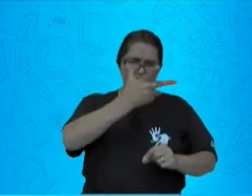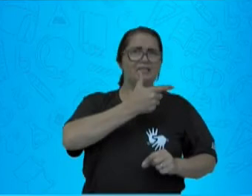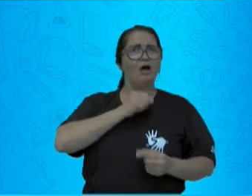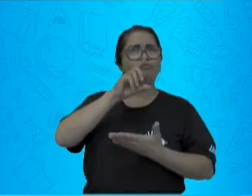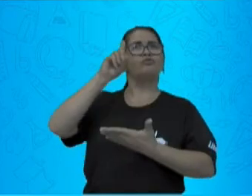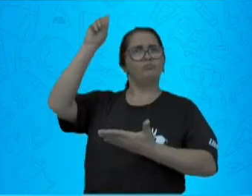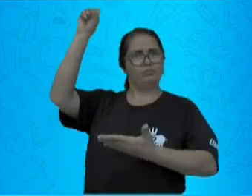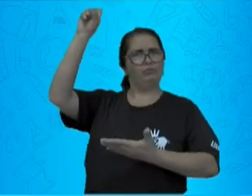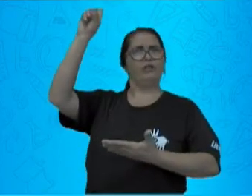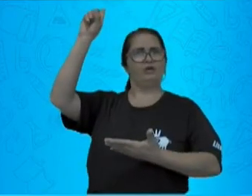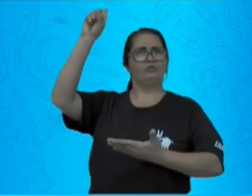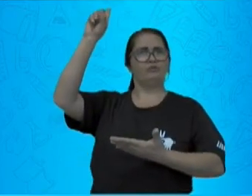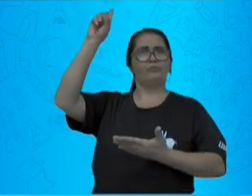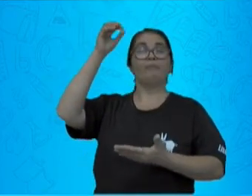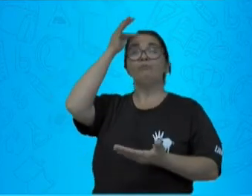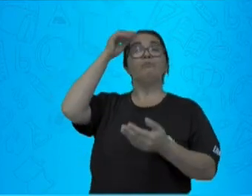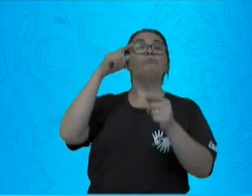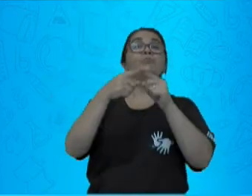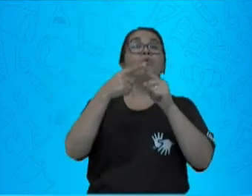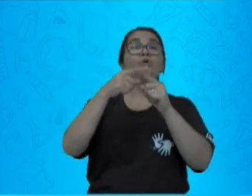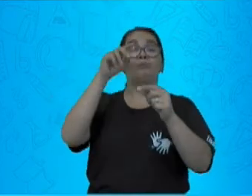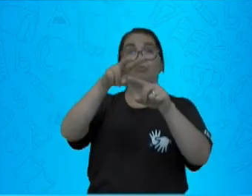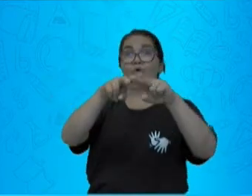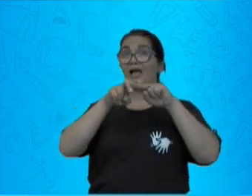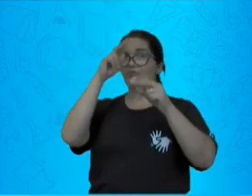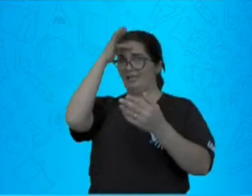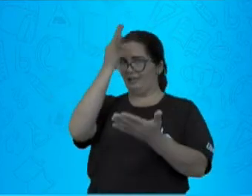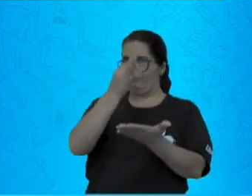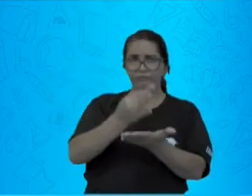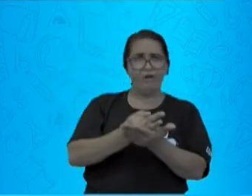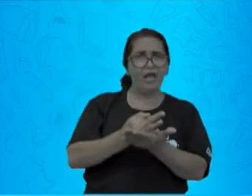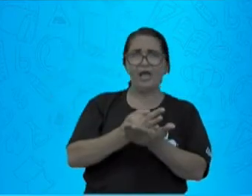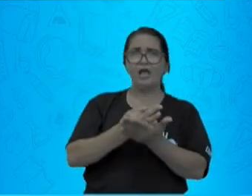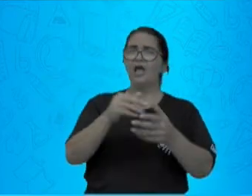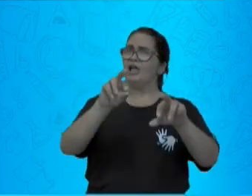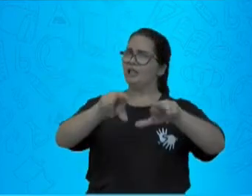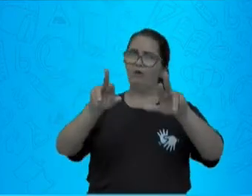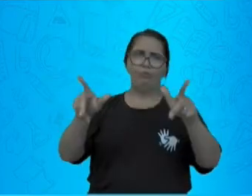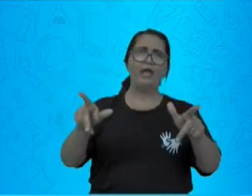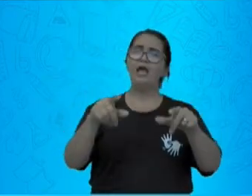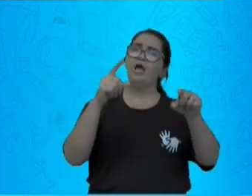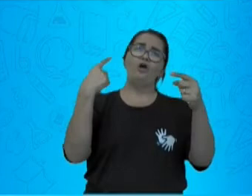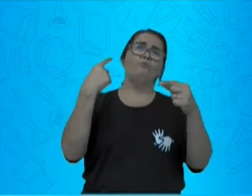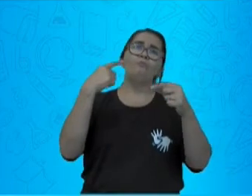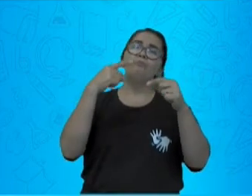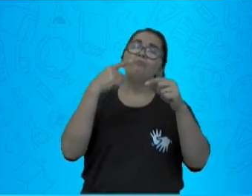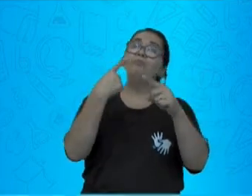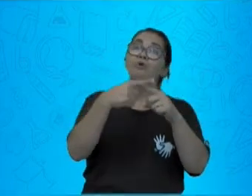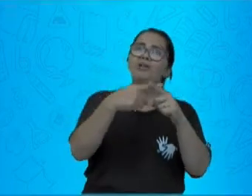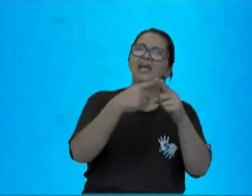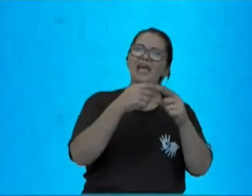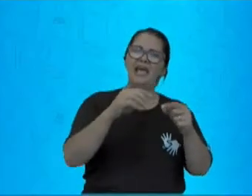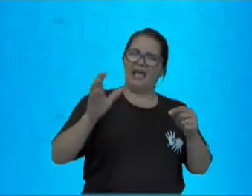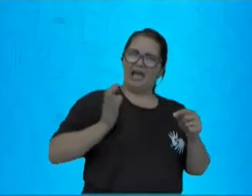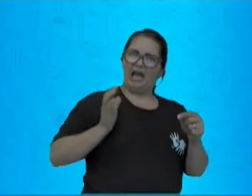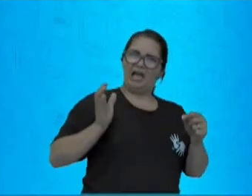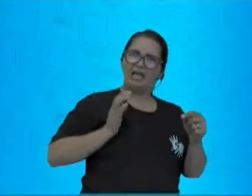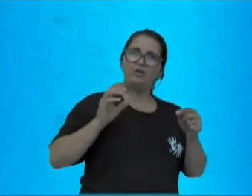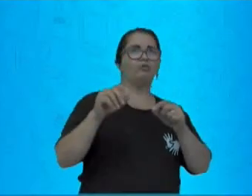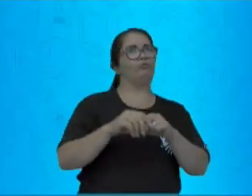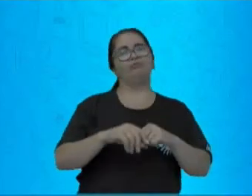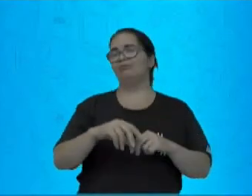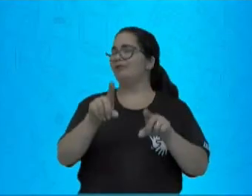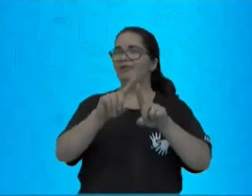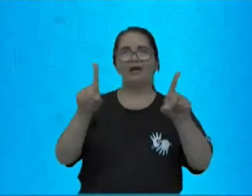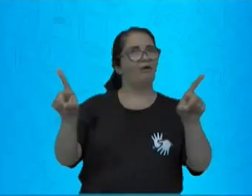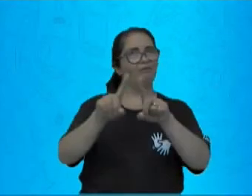O anglicanismo, luteranismo e calvinismo são ramificações da Reforma